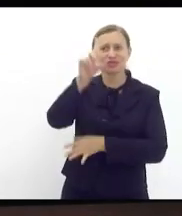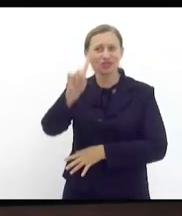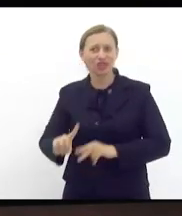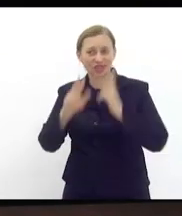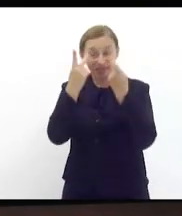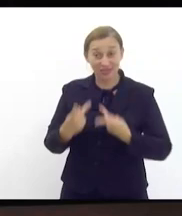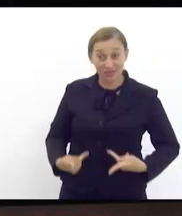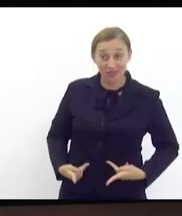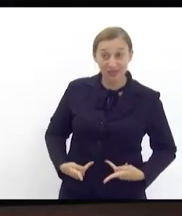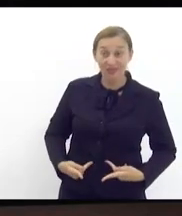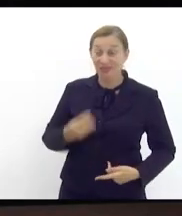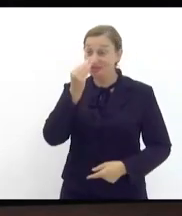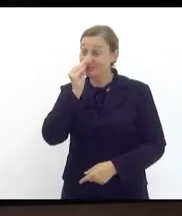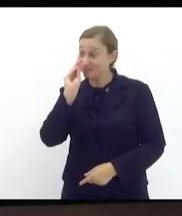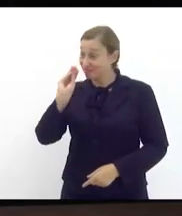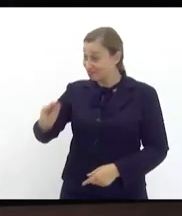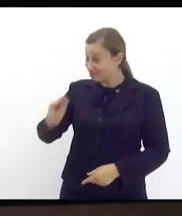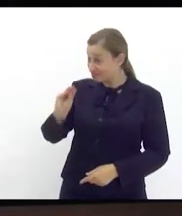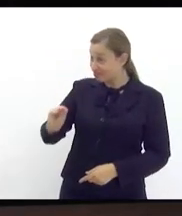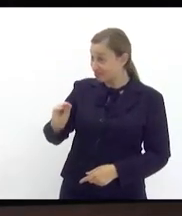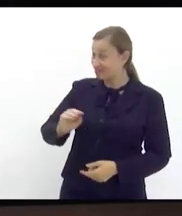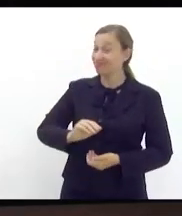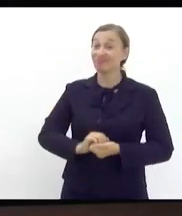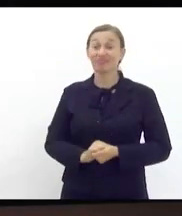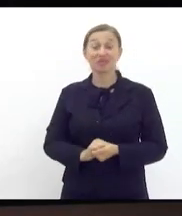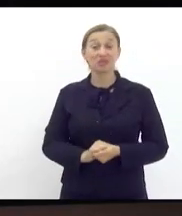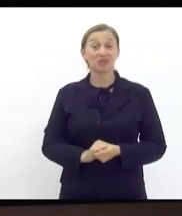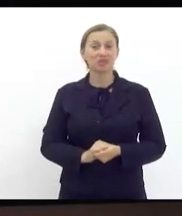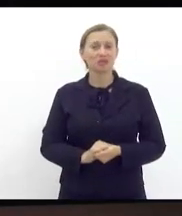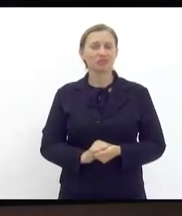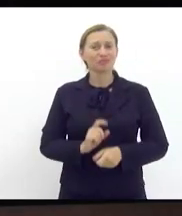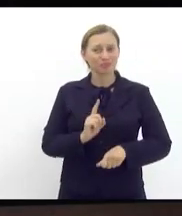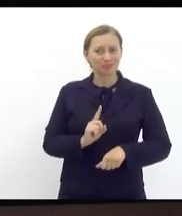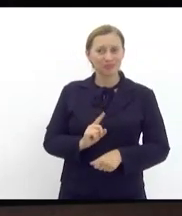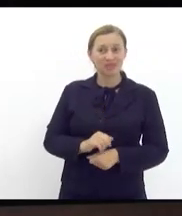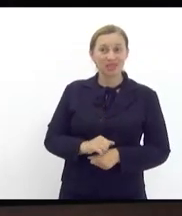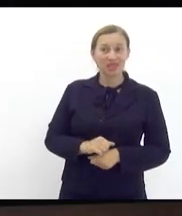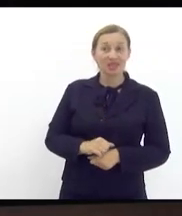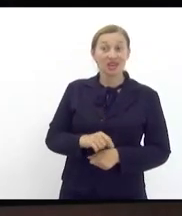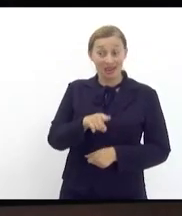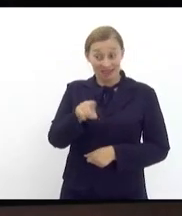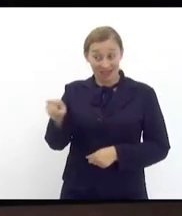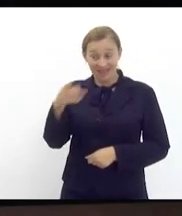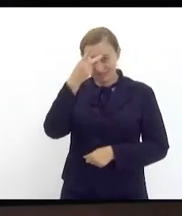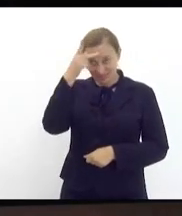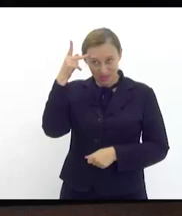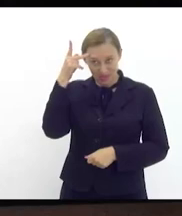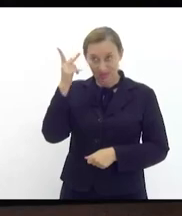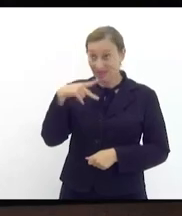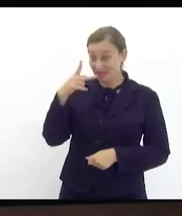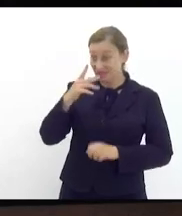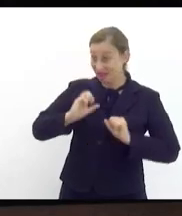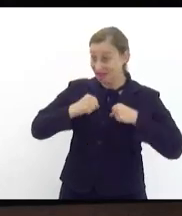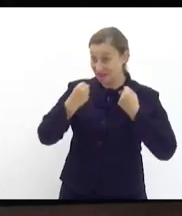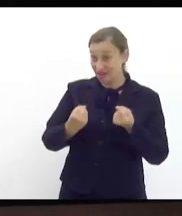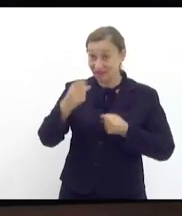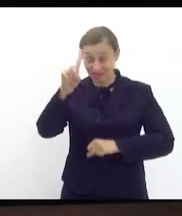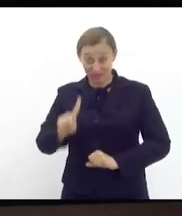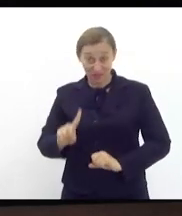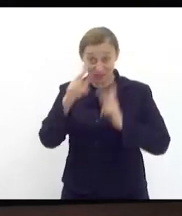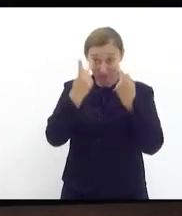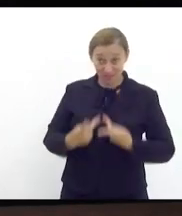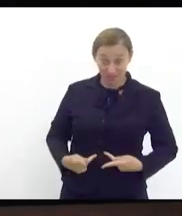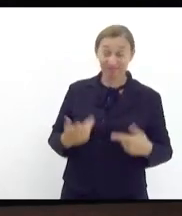sendo desrespeitados ao mesmo tempo são essas pessoas que dizem defender os direitos humanos